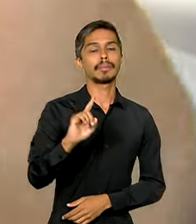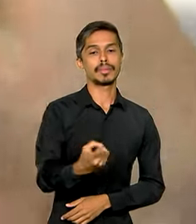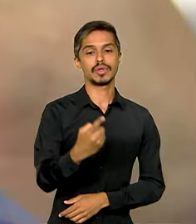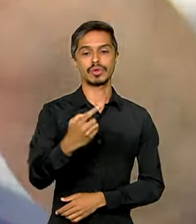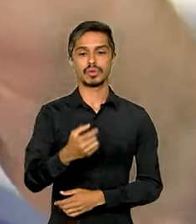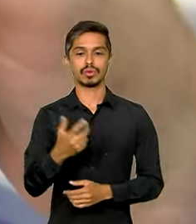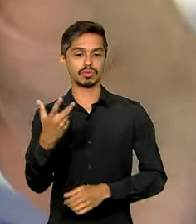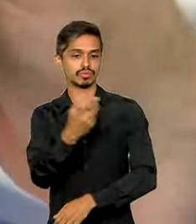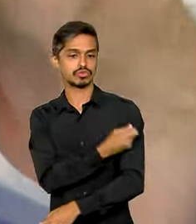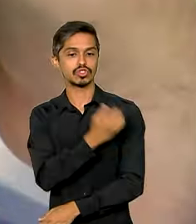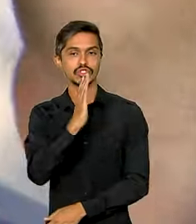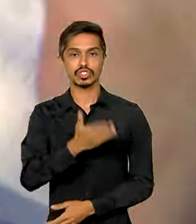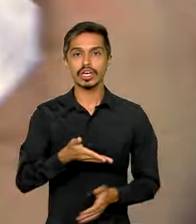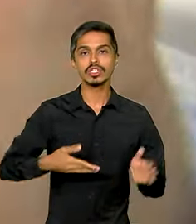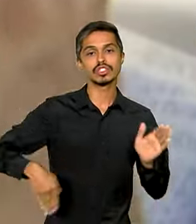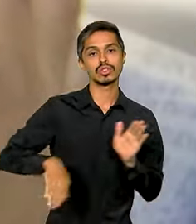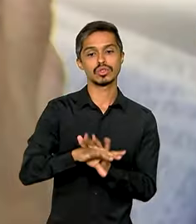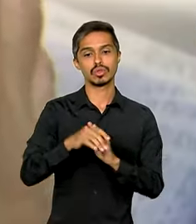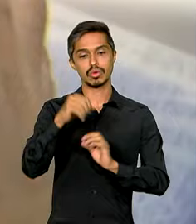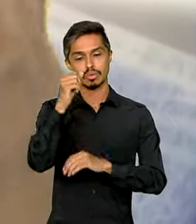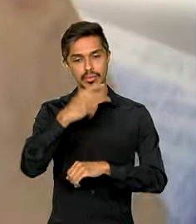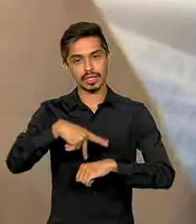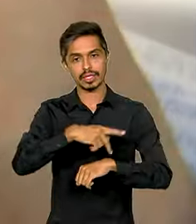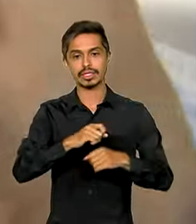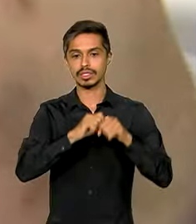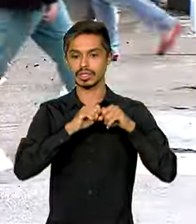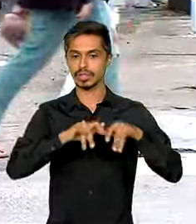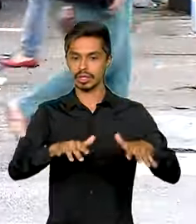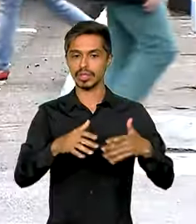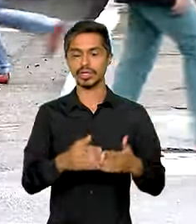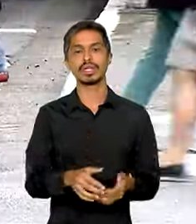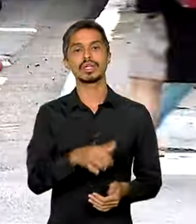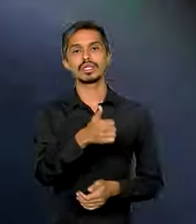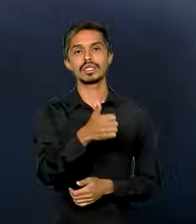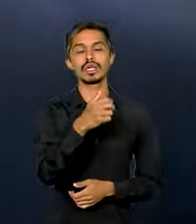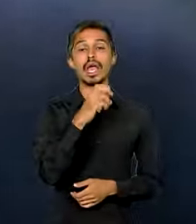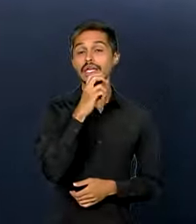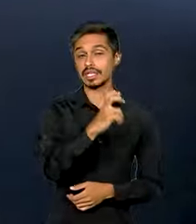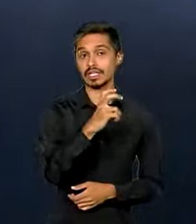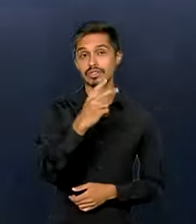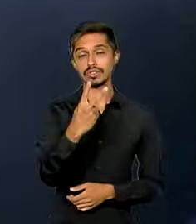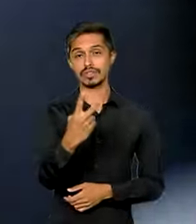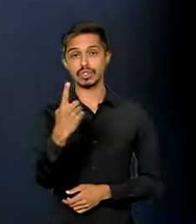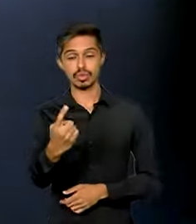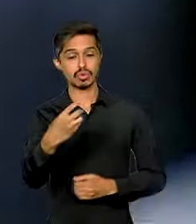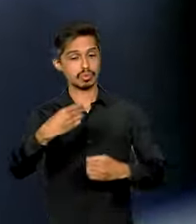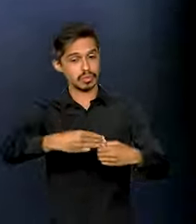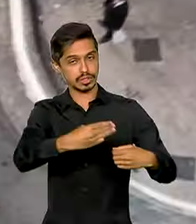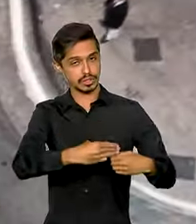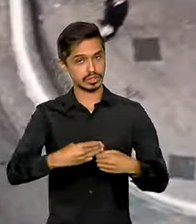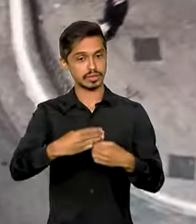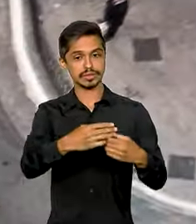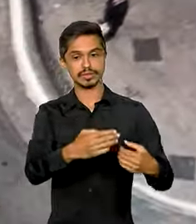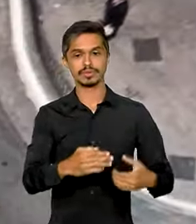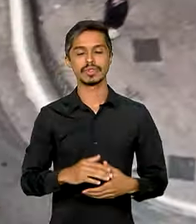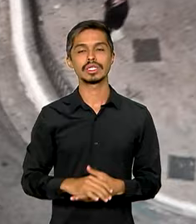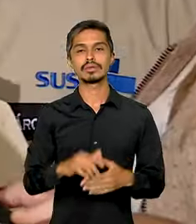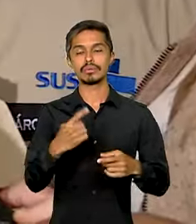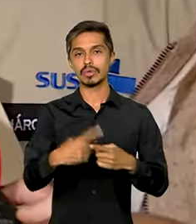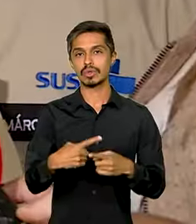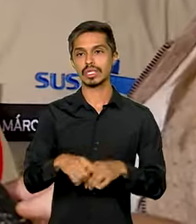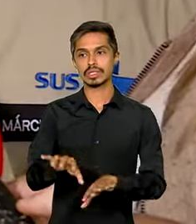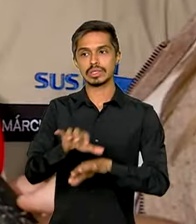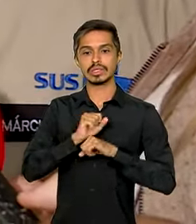doses já chegou ao país e será distribuído aos 521 municípios onde a contaminação é